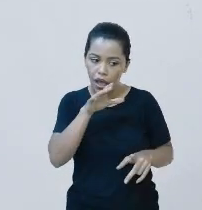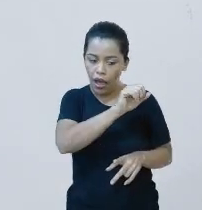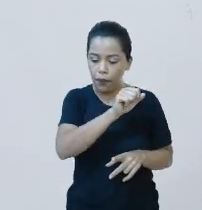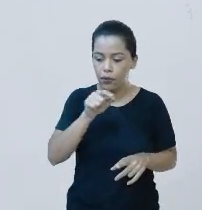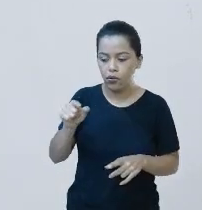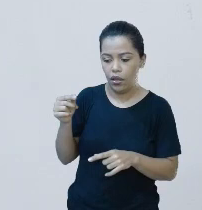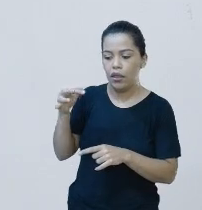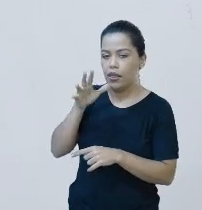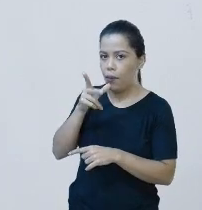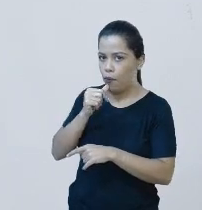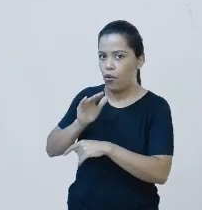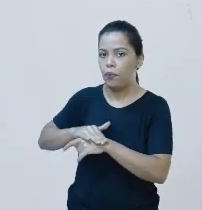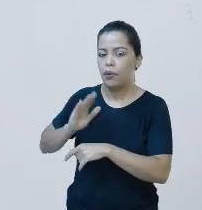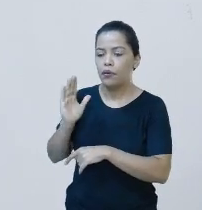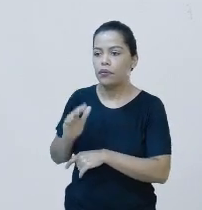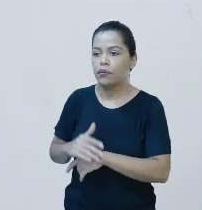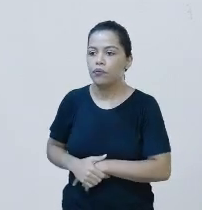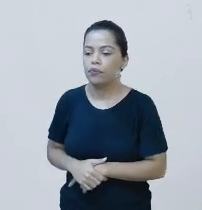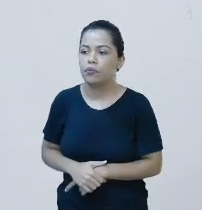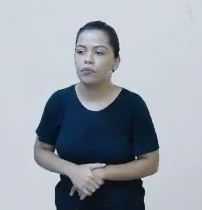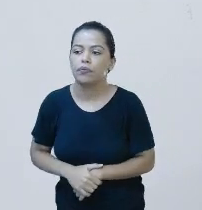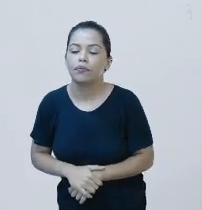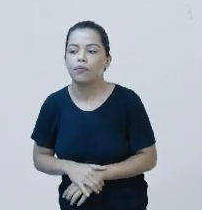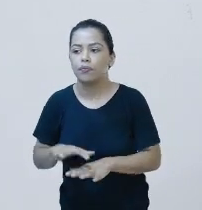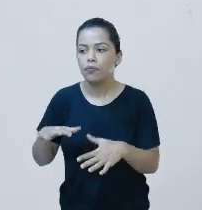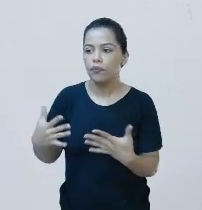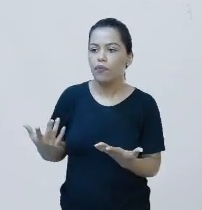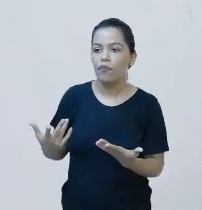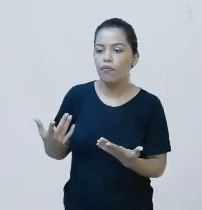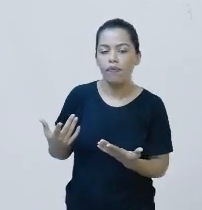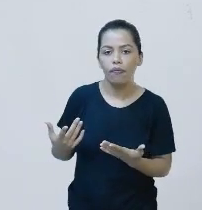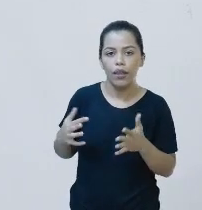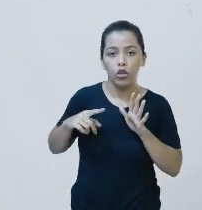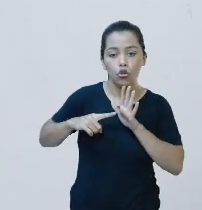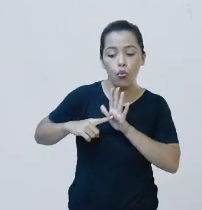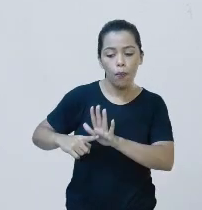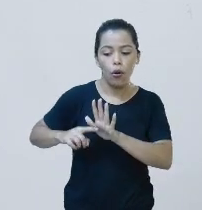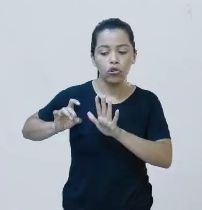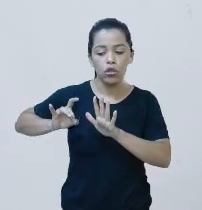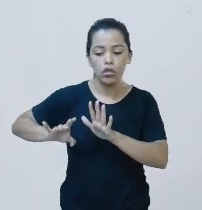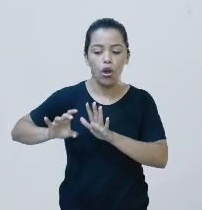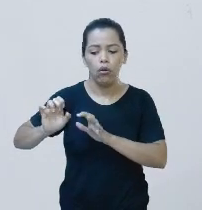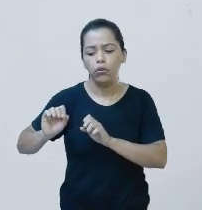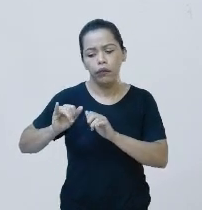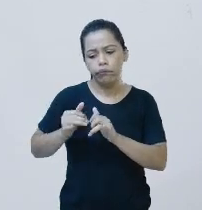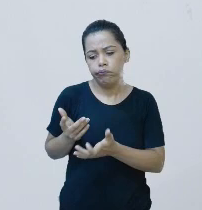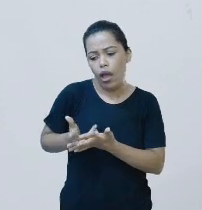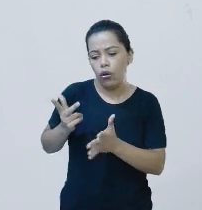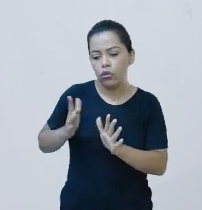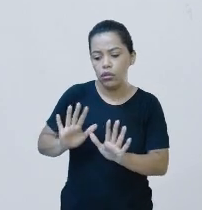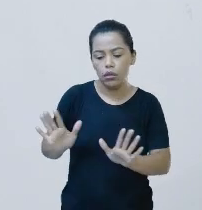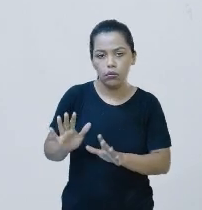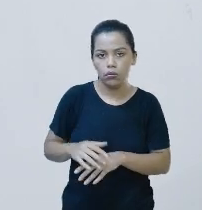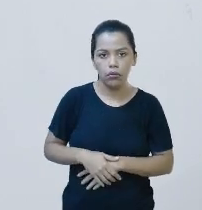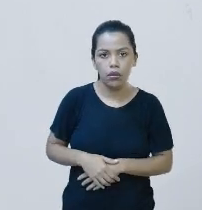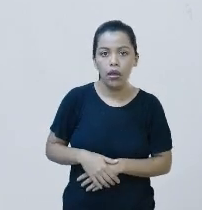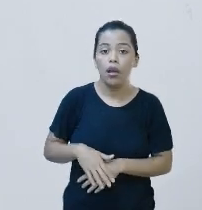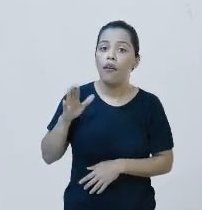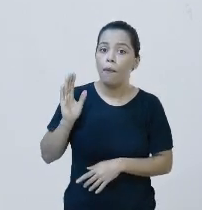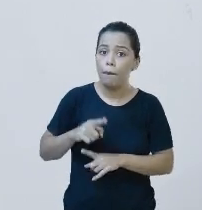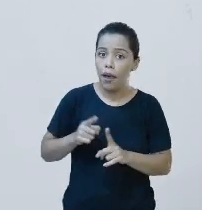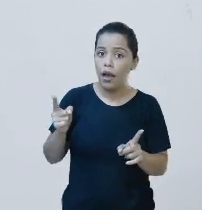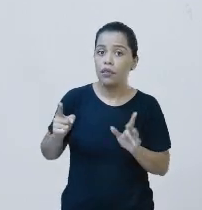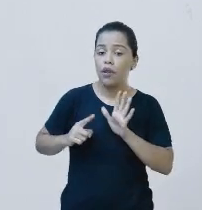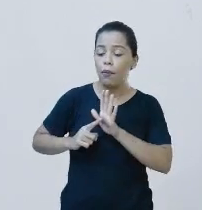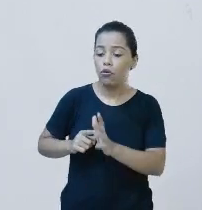Ela não mostra, como eu te falei, ela não mostra simplesmente o fato que aconteceu. Ela vai mostrar os encaminhamentos